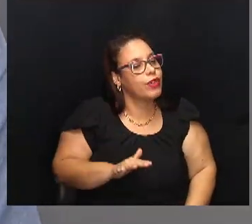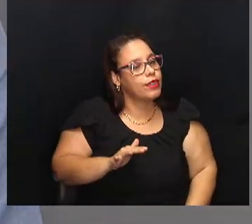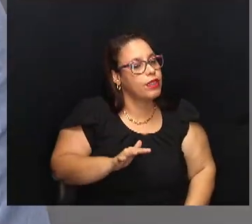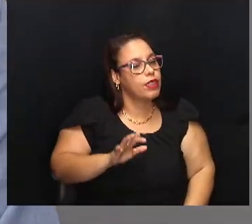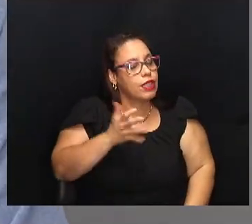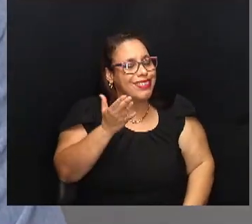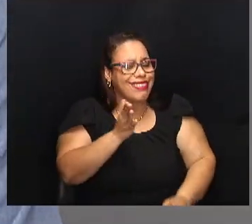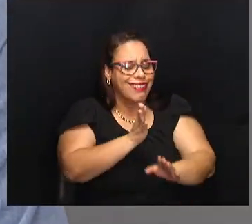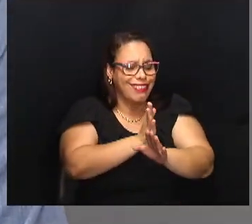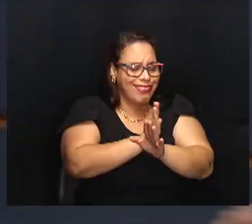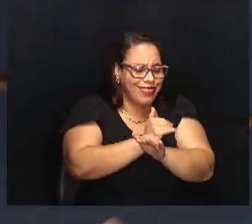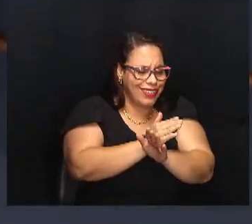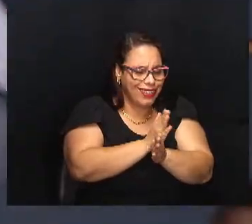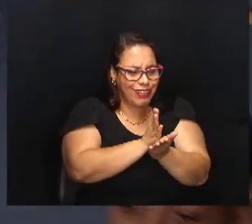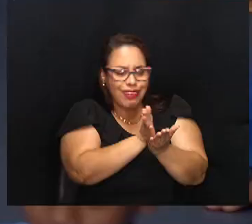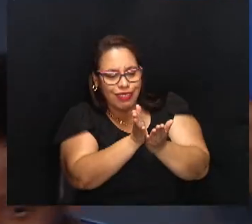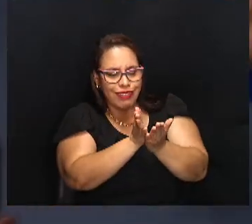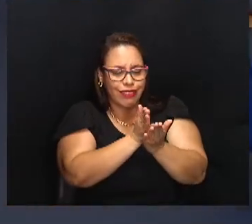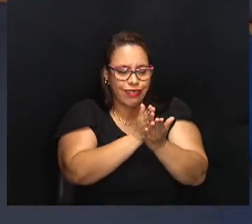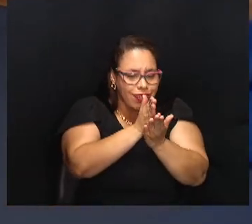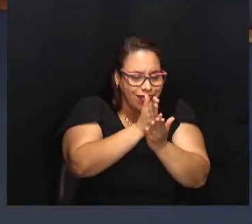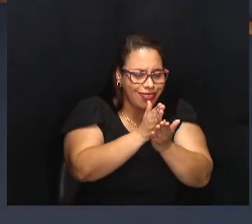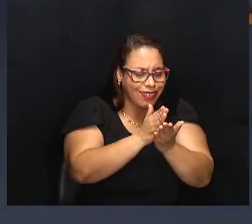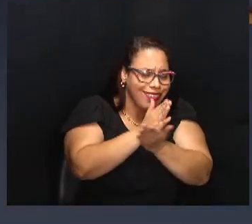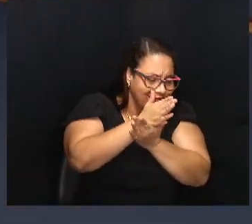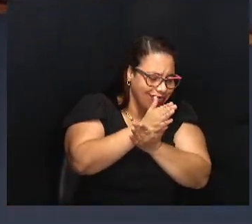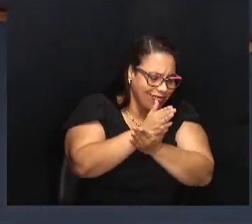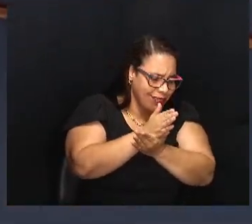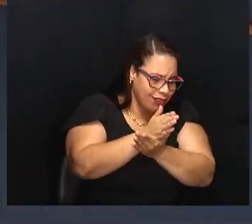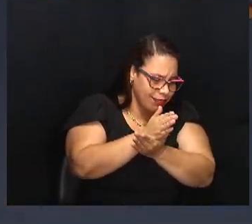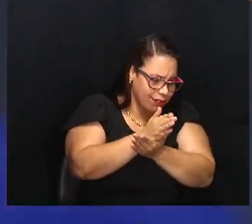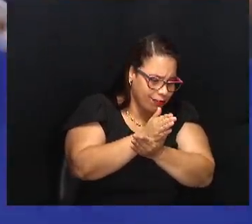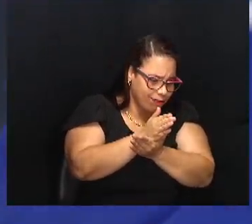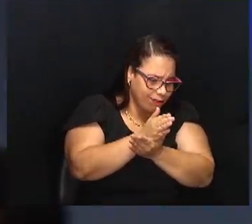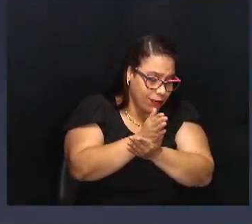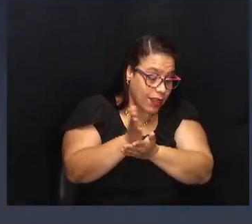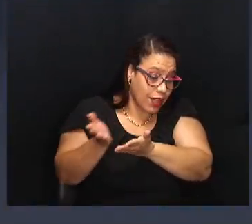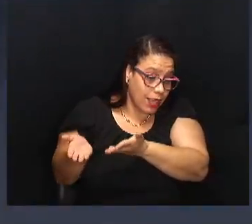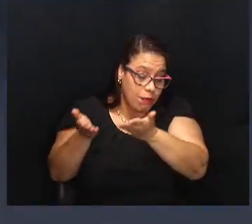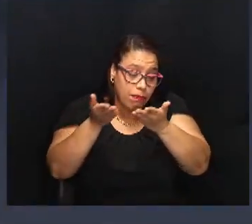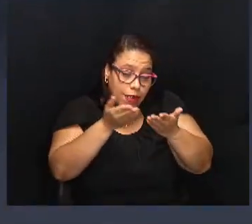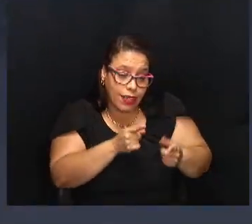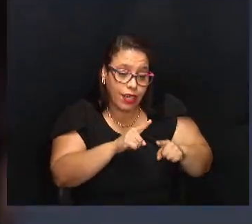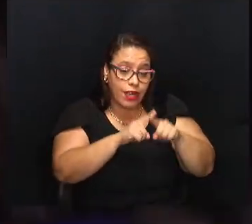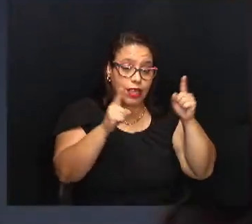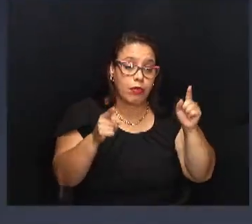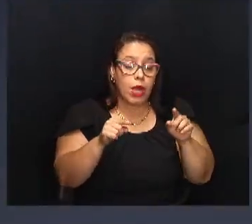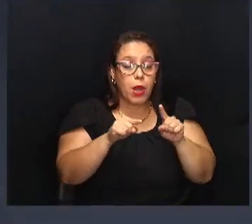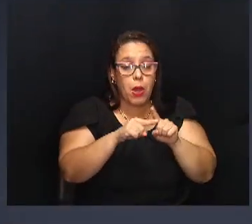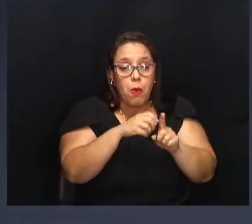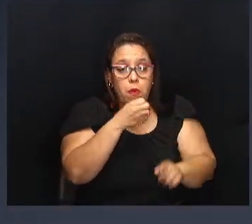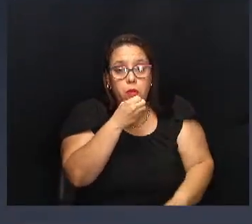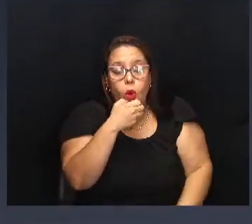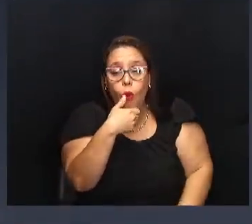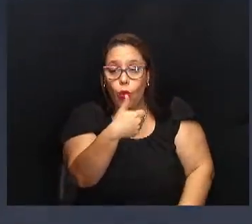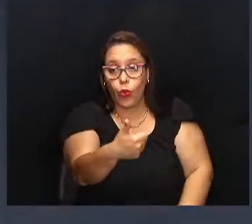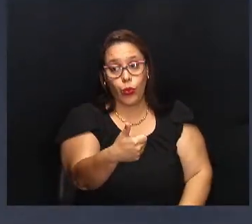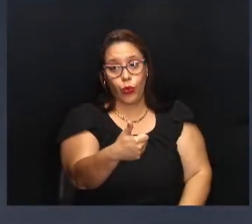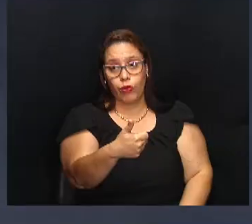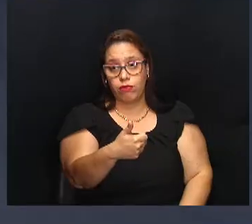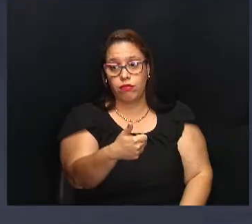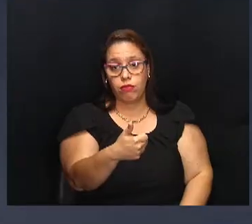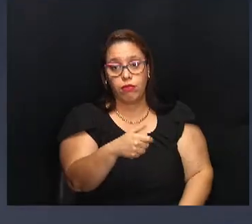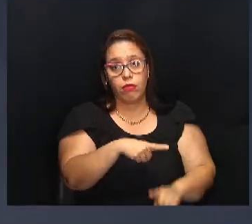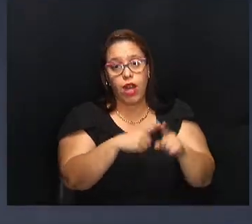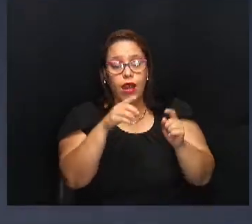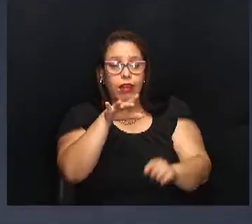se perdendo por conta de referências e trazendo referências positivas, né, de um trabalho que,